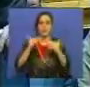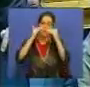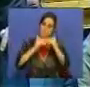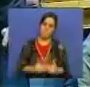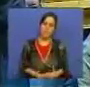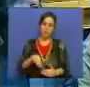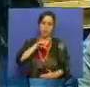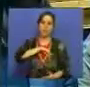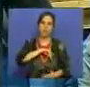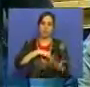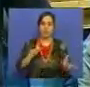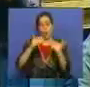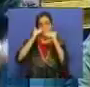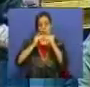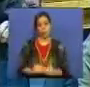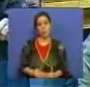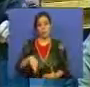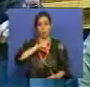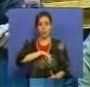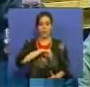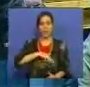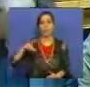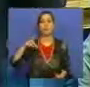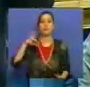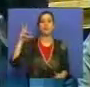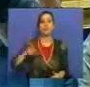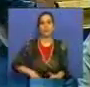diminuir os salários ou diminuir o rendimento dos